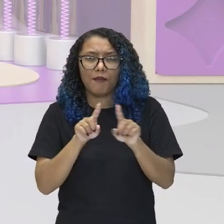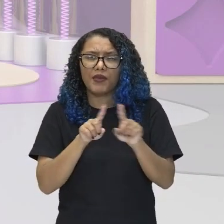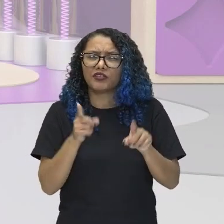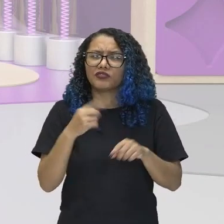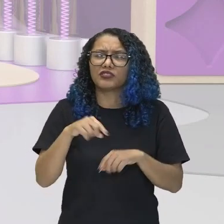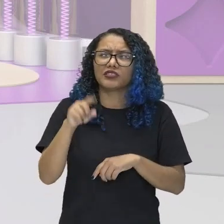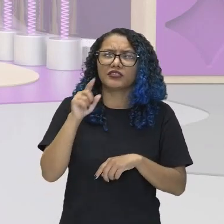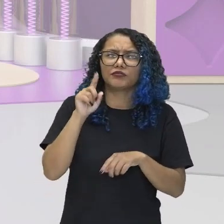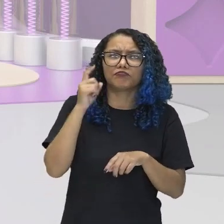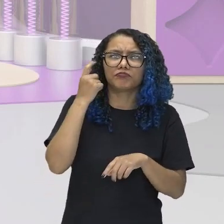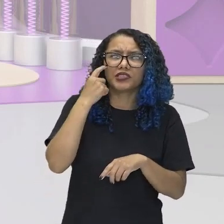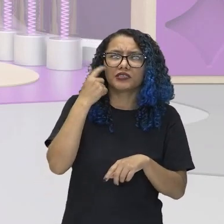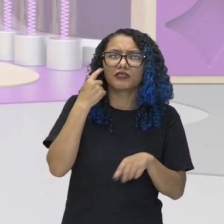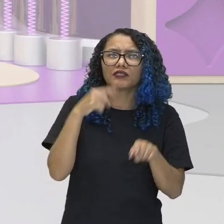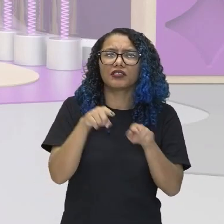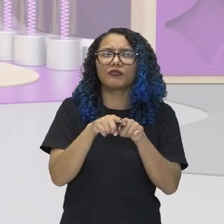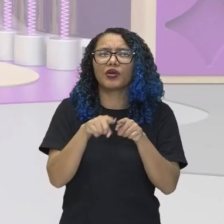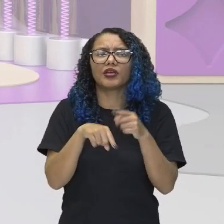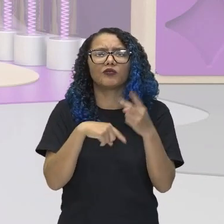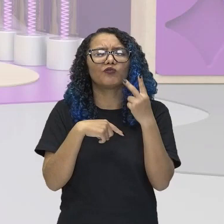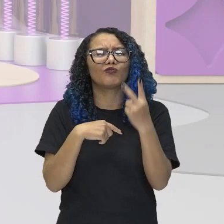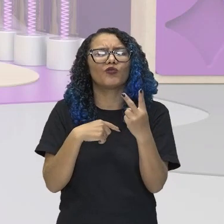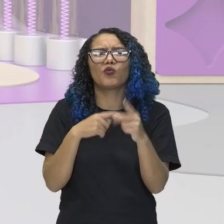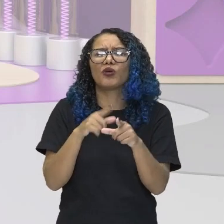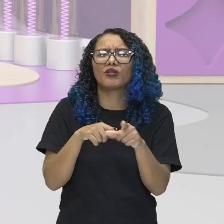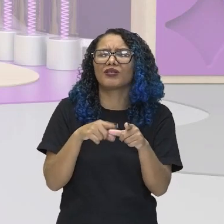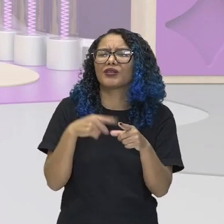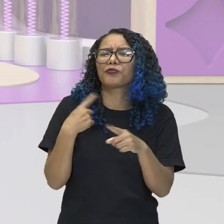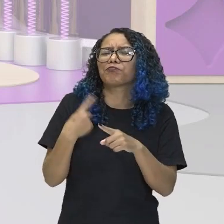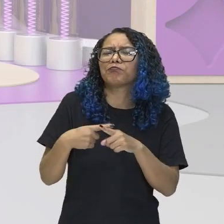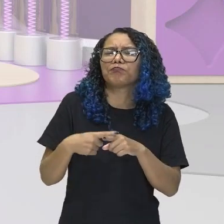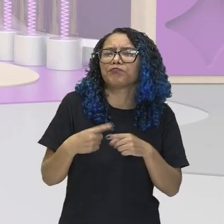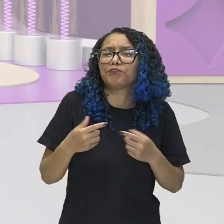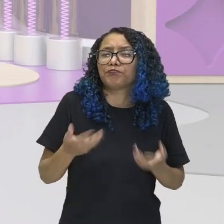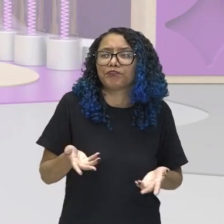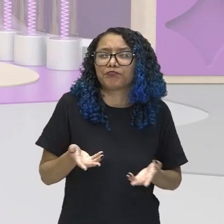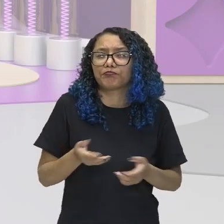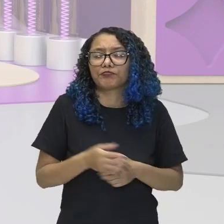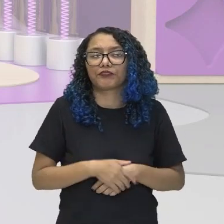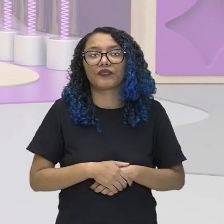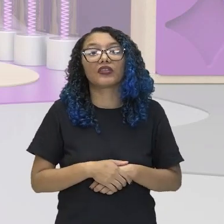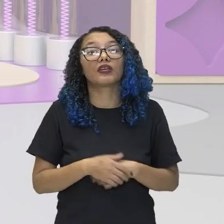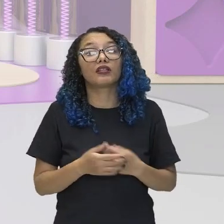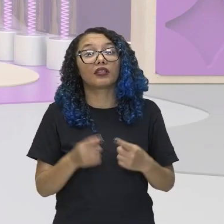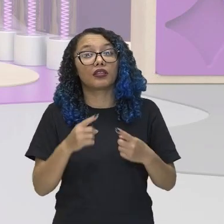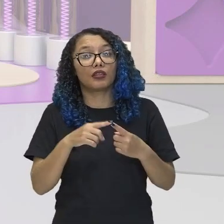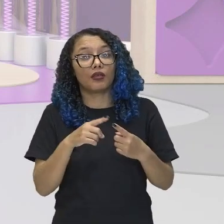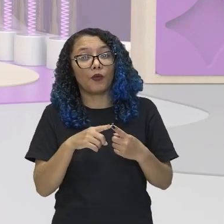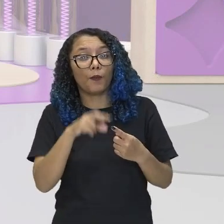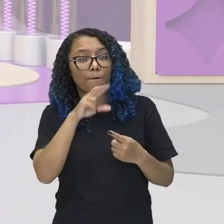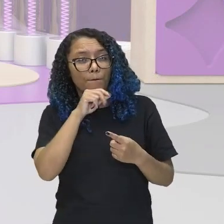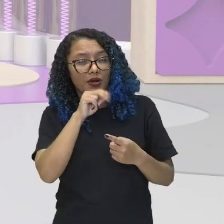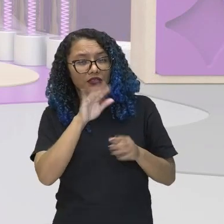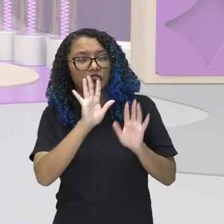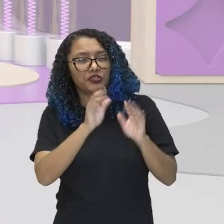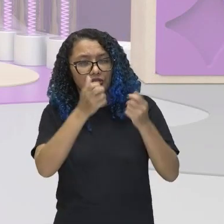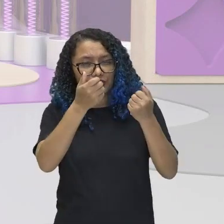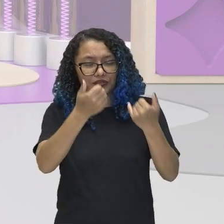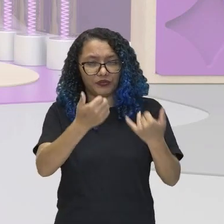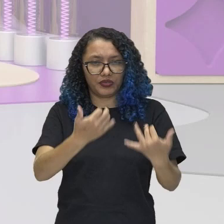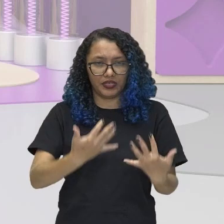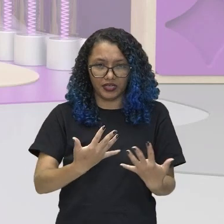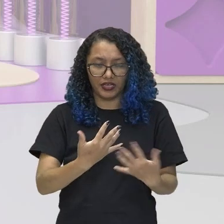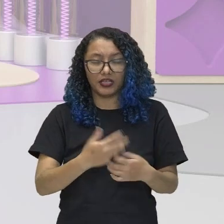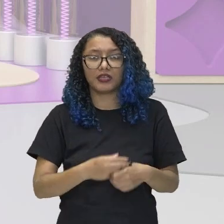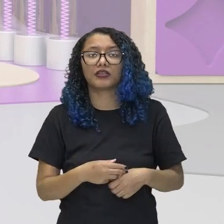perguntando, por que 2 variáveis? Porque os patos possuem, como eu falei anteriormente,